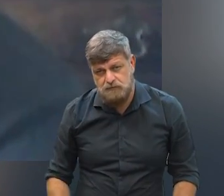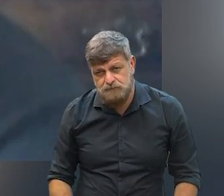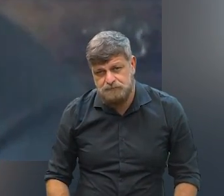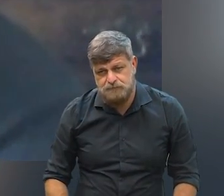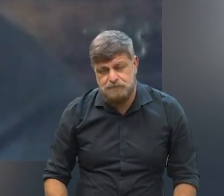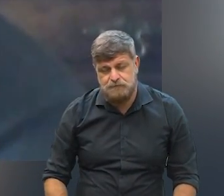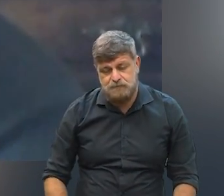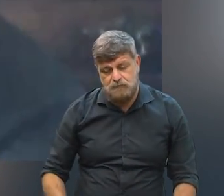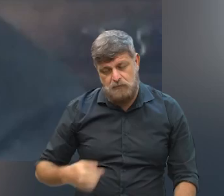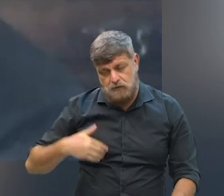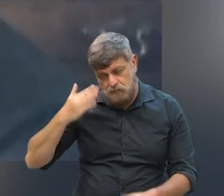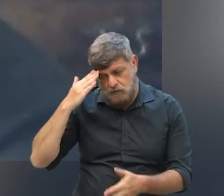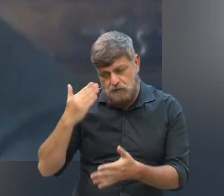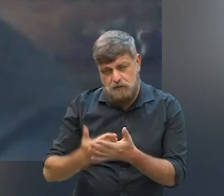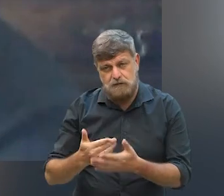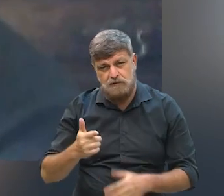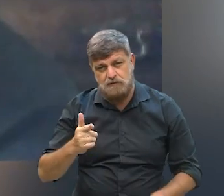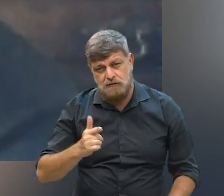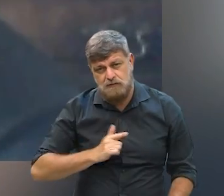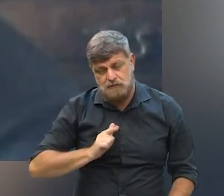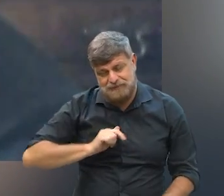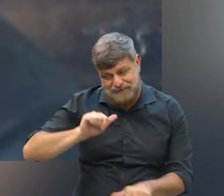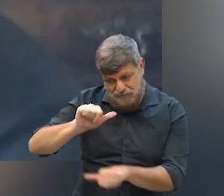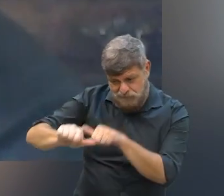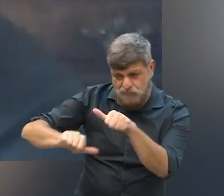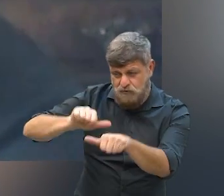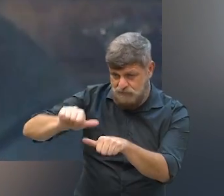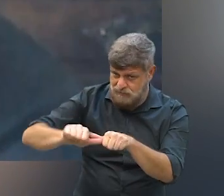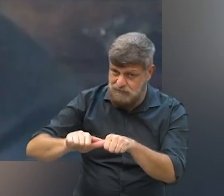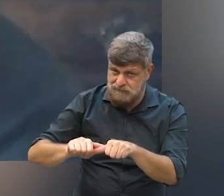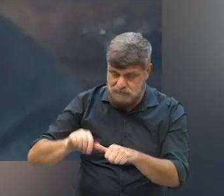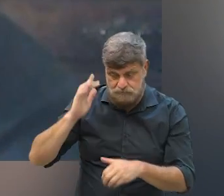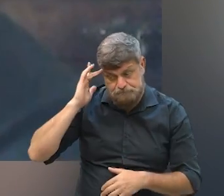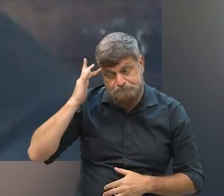e talvez tenham que ser alteradas